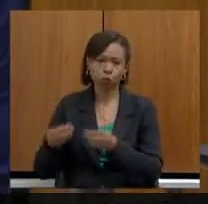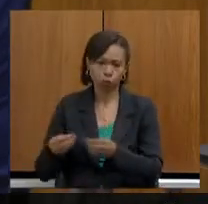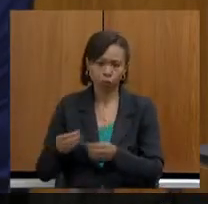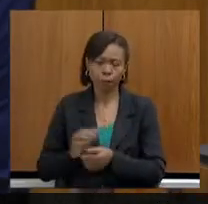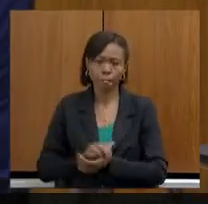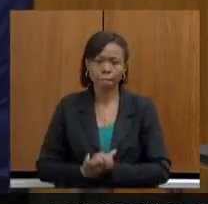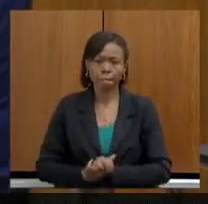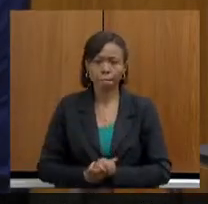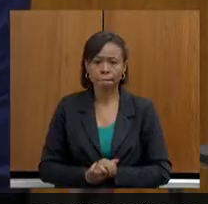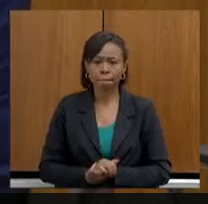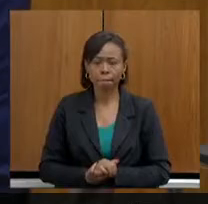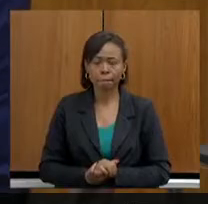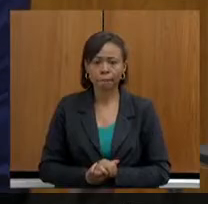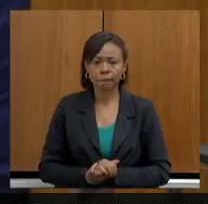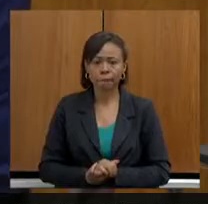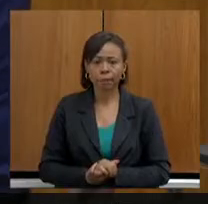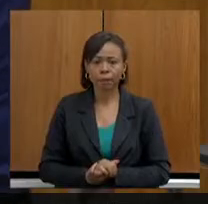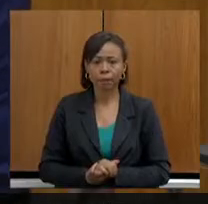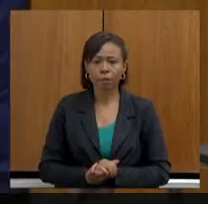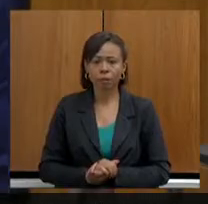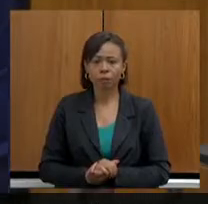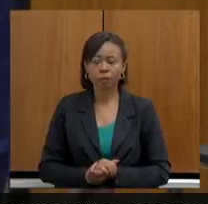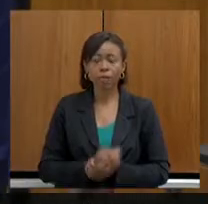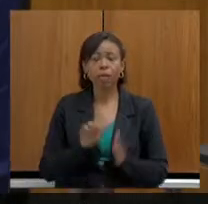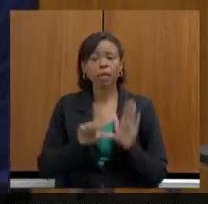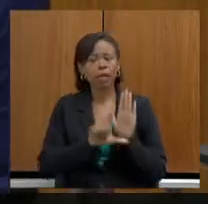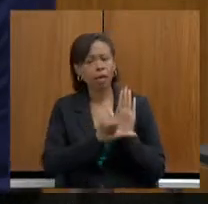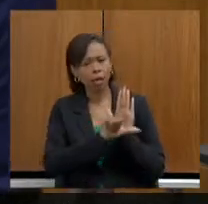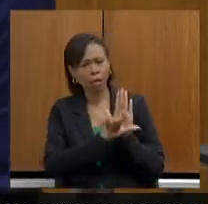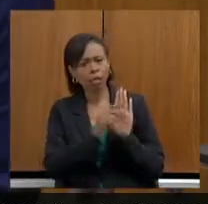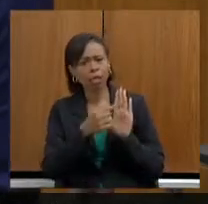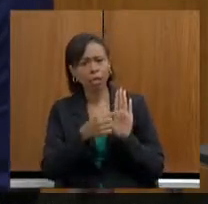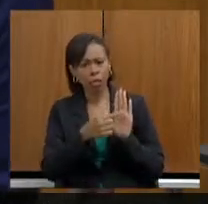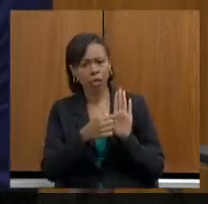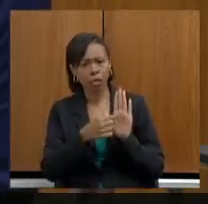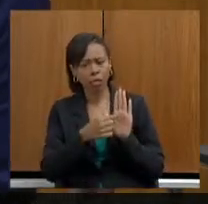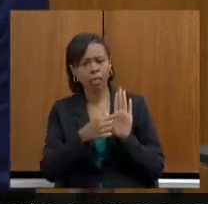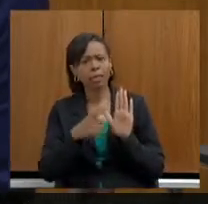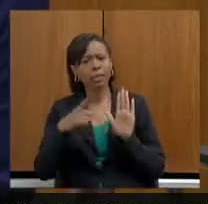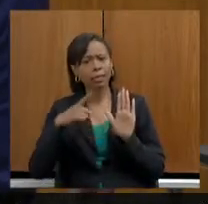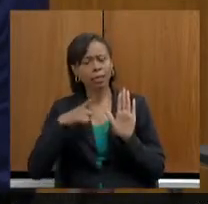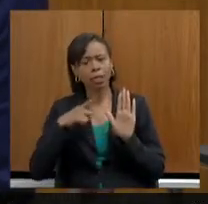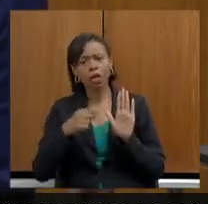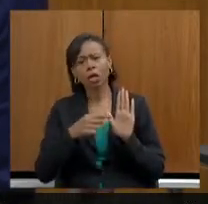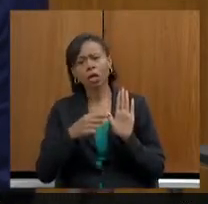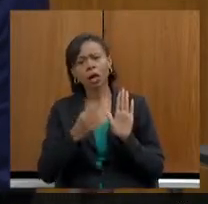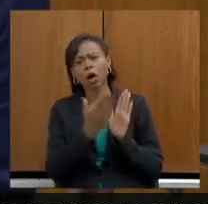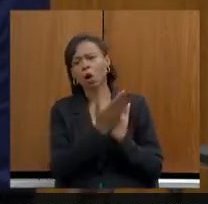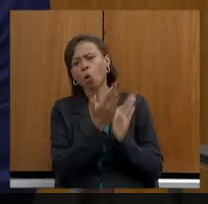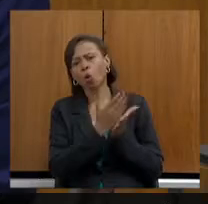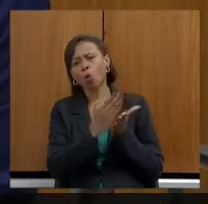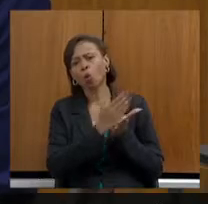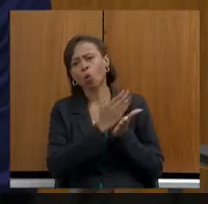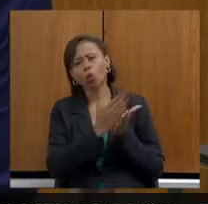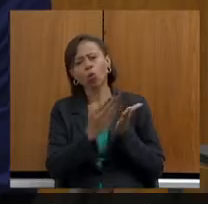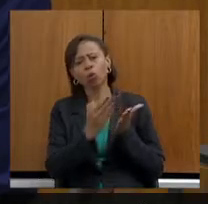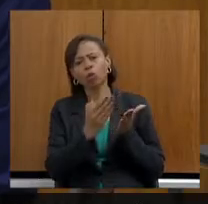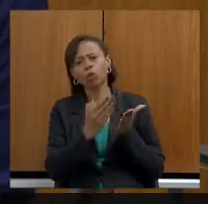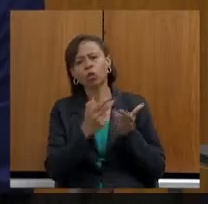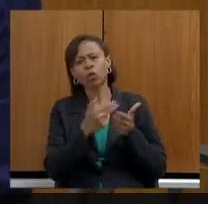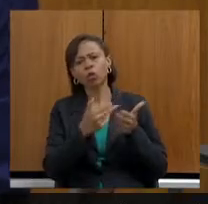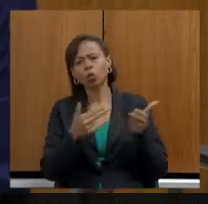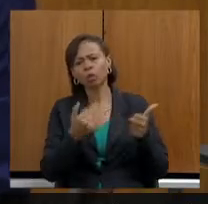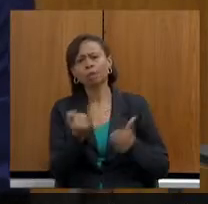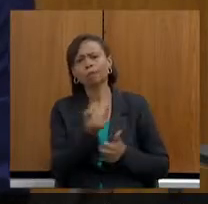ressaltar também enormes secretária que na lei estão explicitados algumas abordagens que as